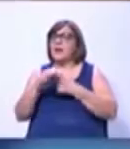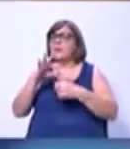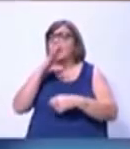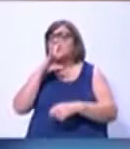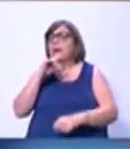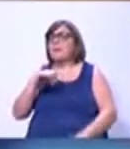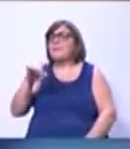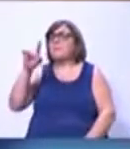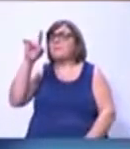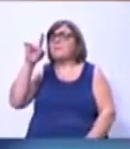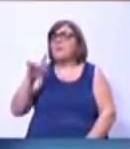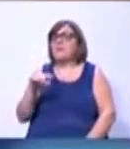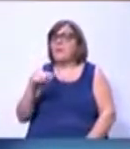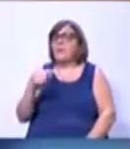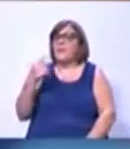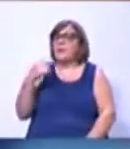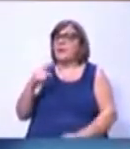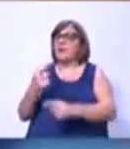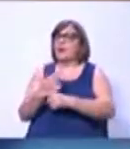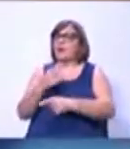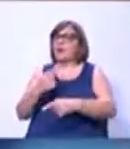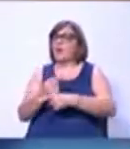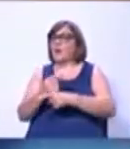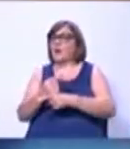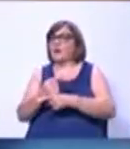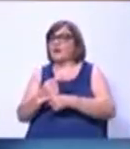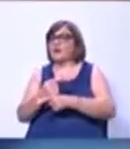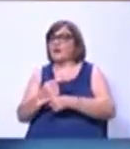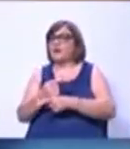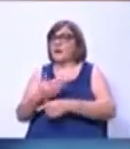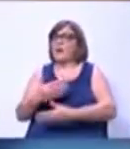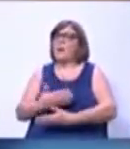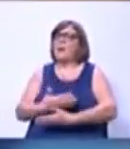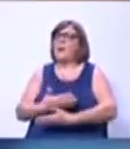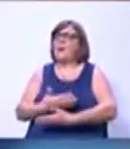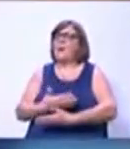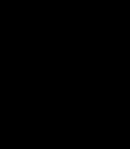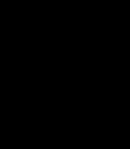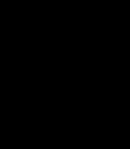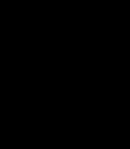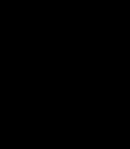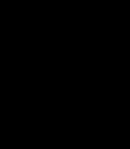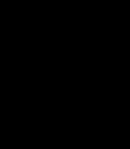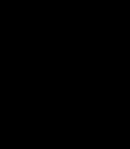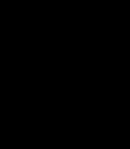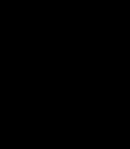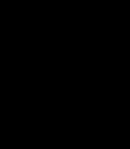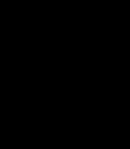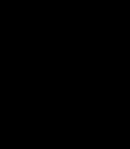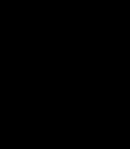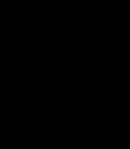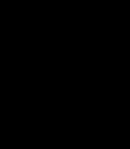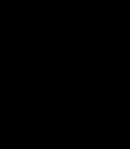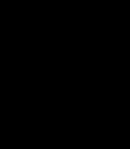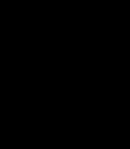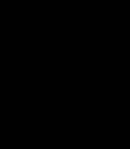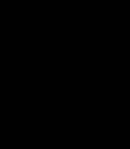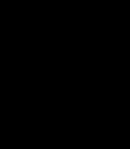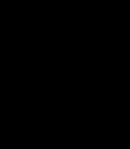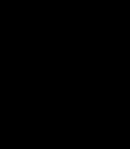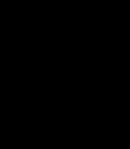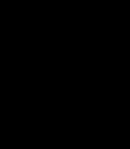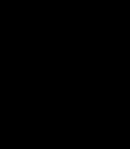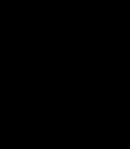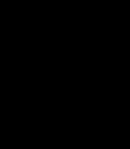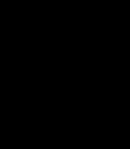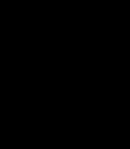mães de primeira viagem, depois dá aquelas coisas, aqueles cintos para prender o bebê durante o sono, concorda com essas coisas todas? Não. Os bebês devem